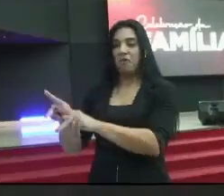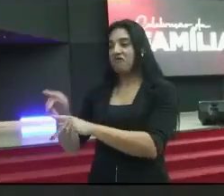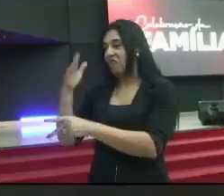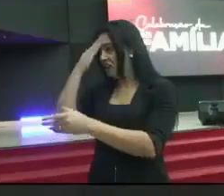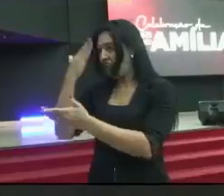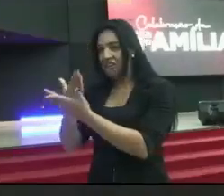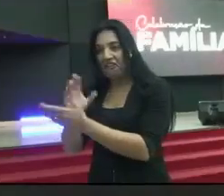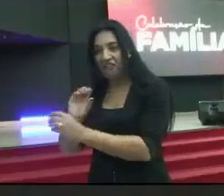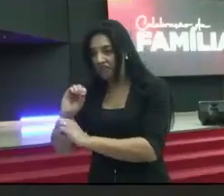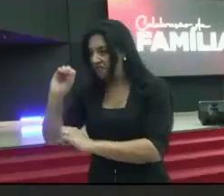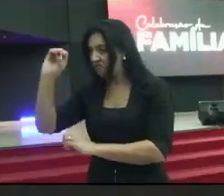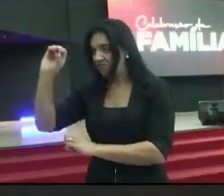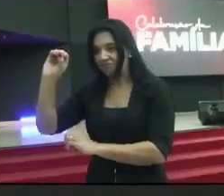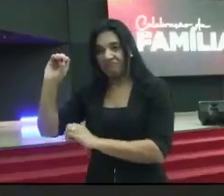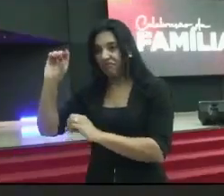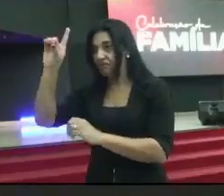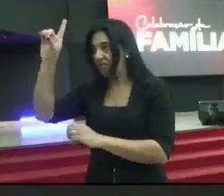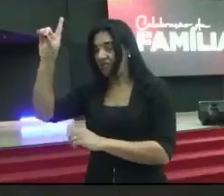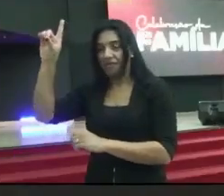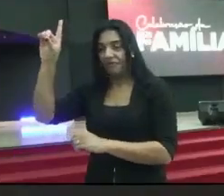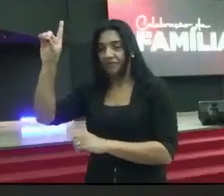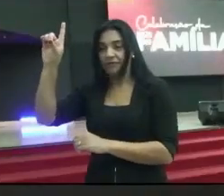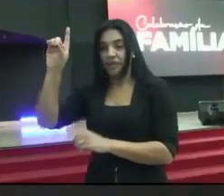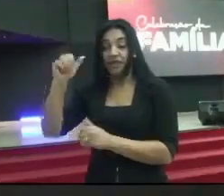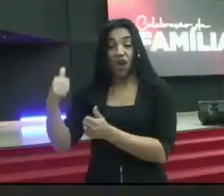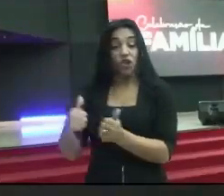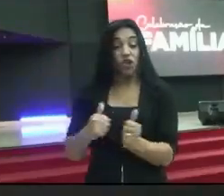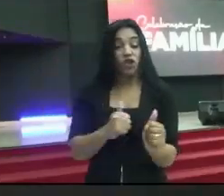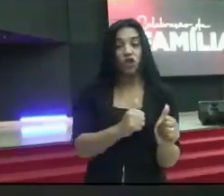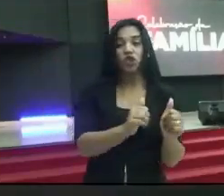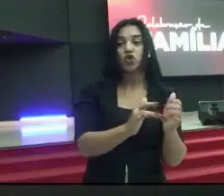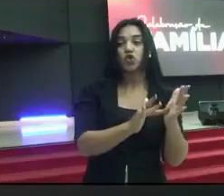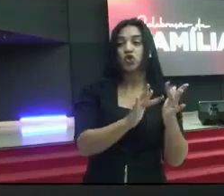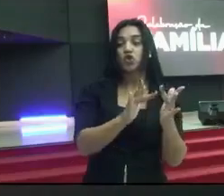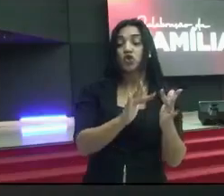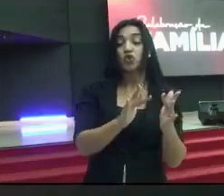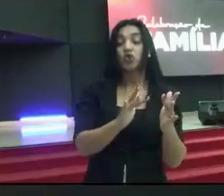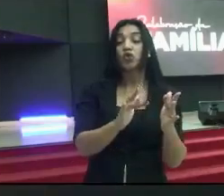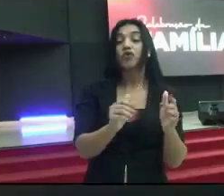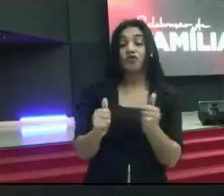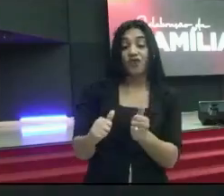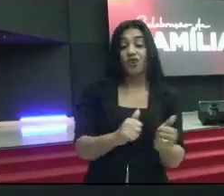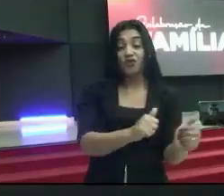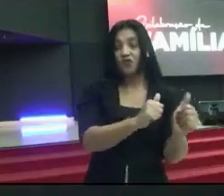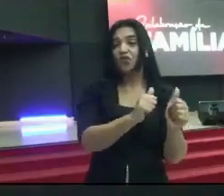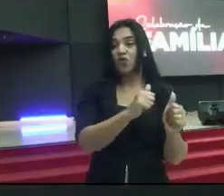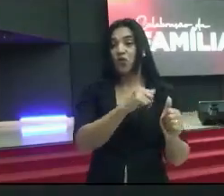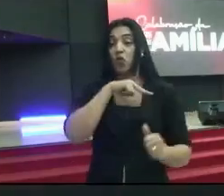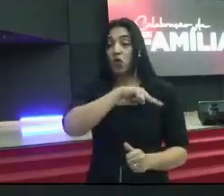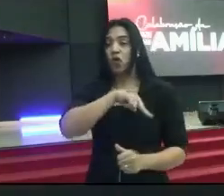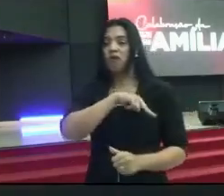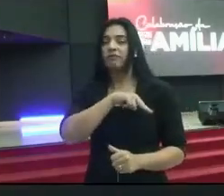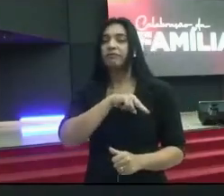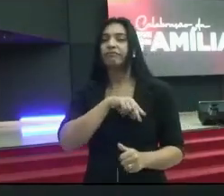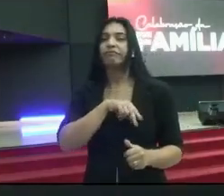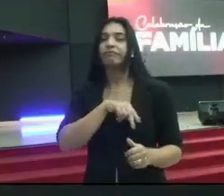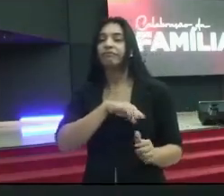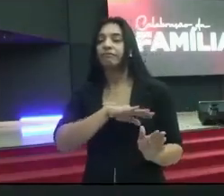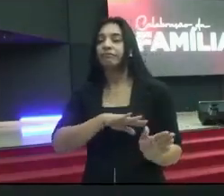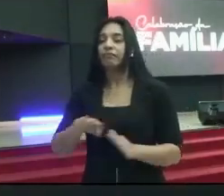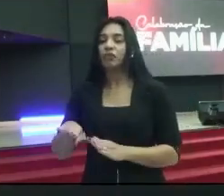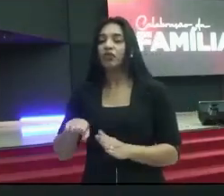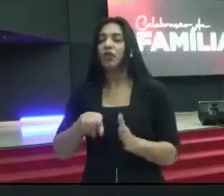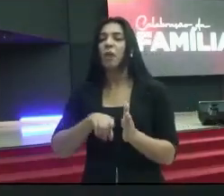e acompanha Noemi. Deixe-me fazer uma pergunta a você. Por acaso você sabe onde